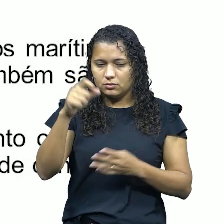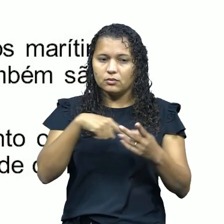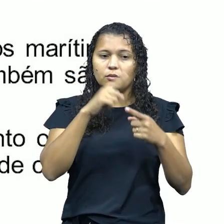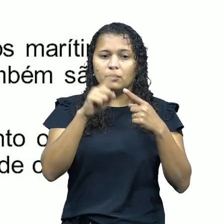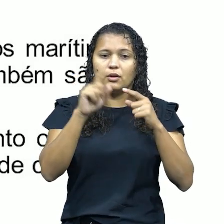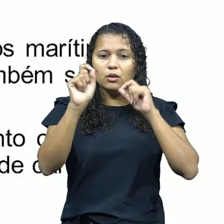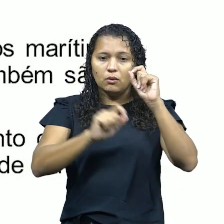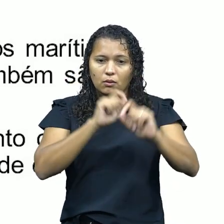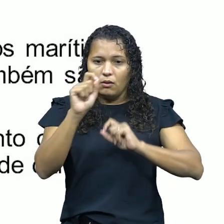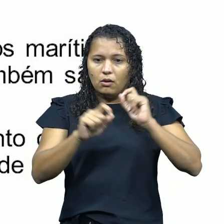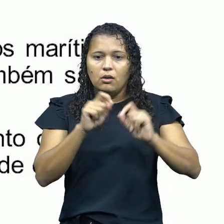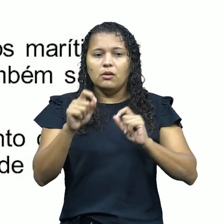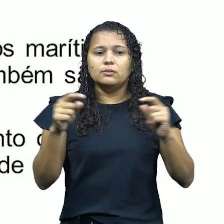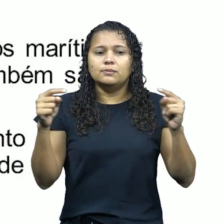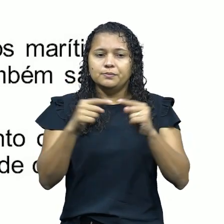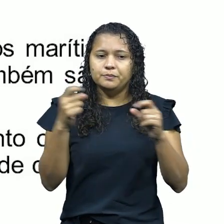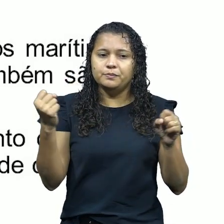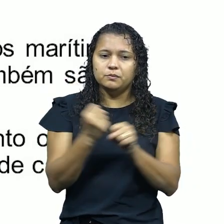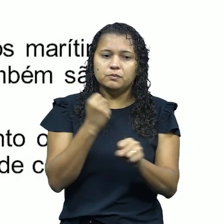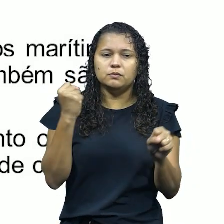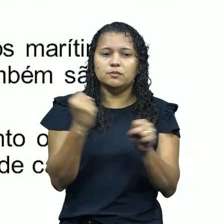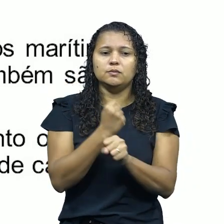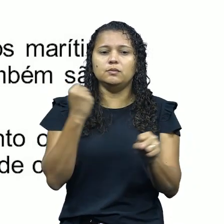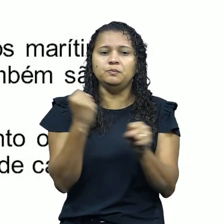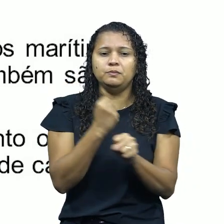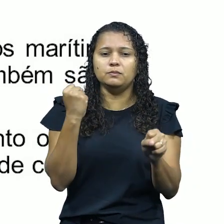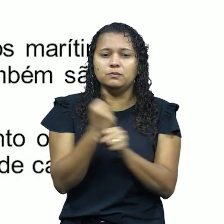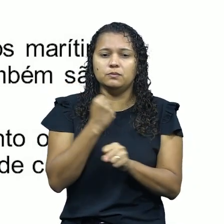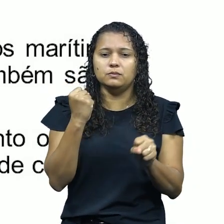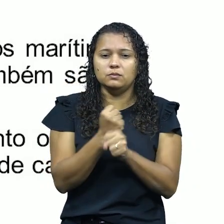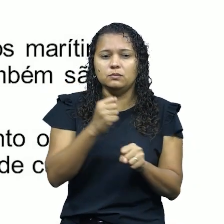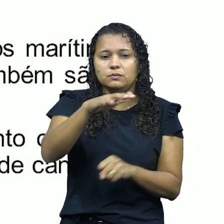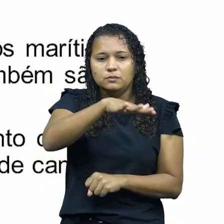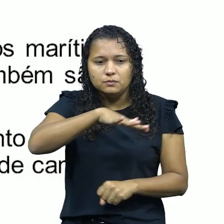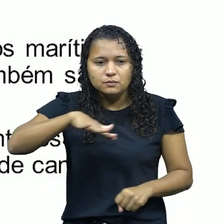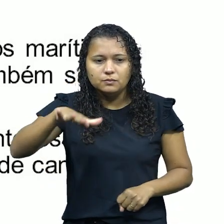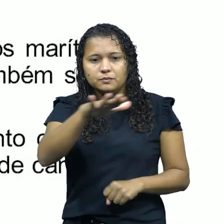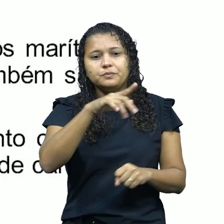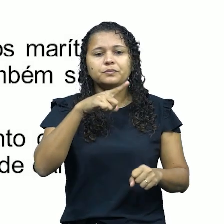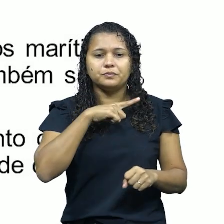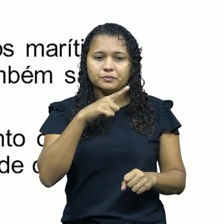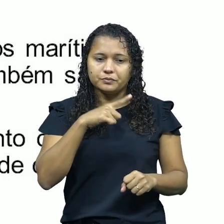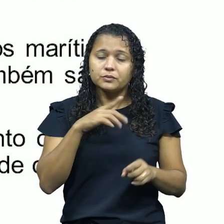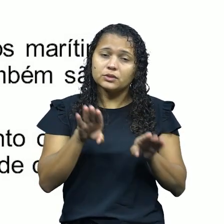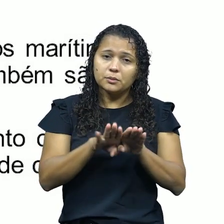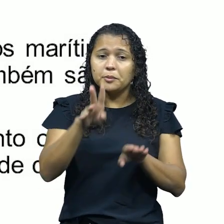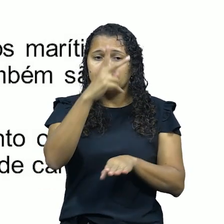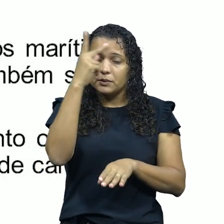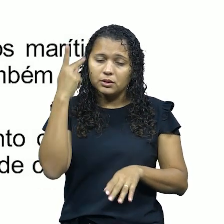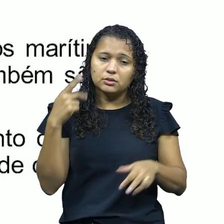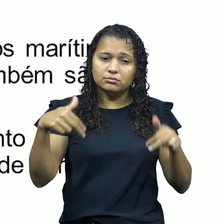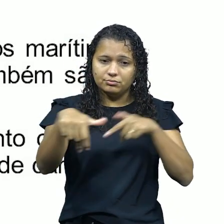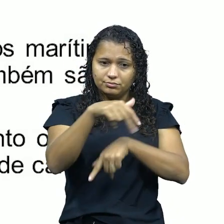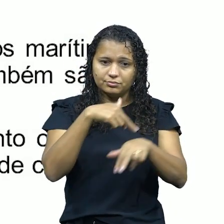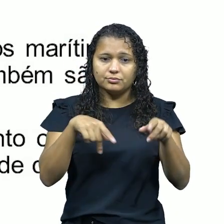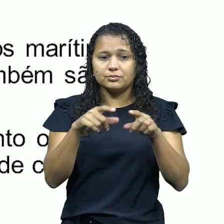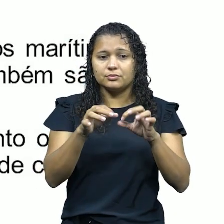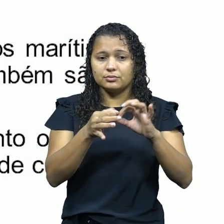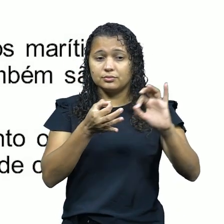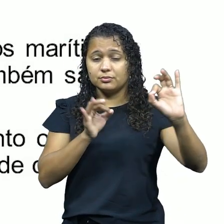são unidades construídas para favorecer a movimentação de cargas e passageiros em áreas